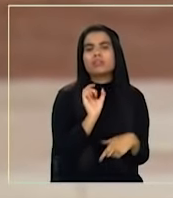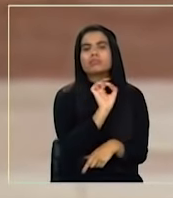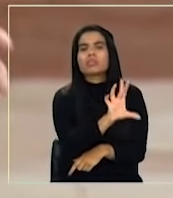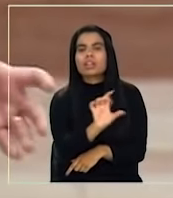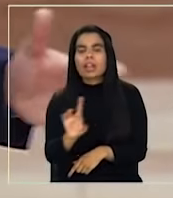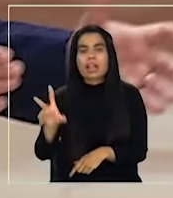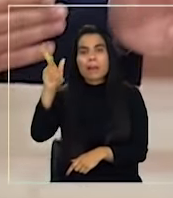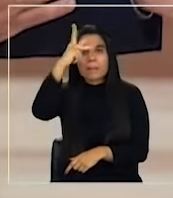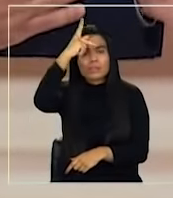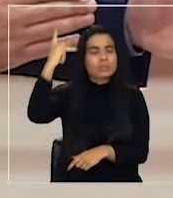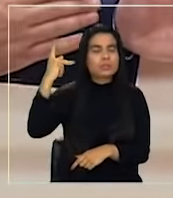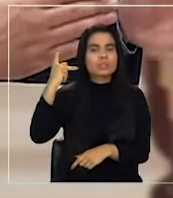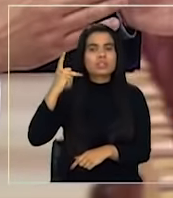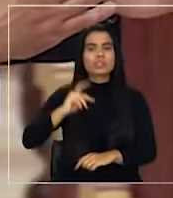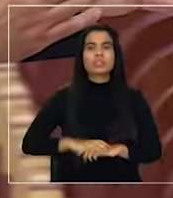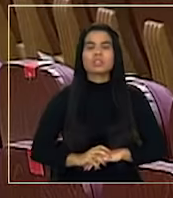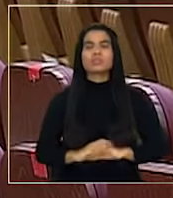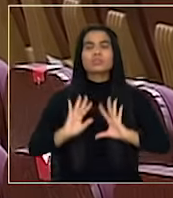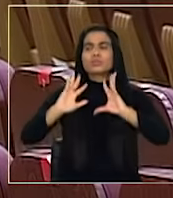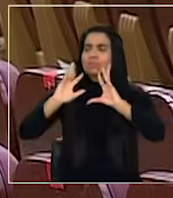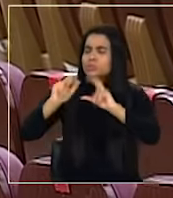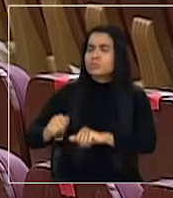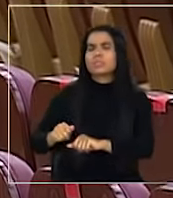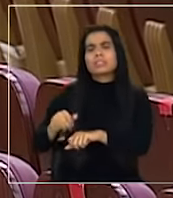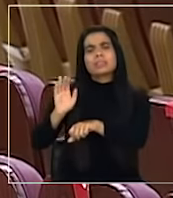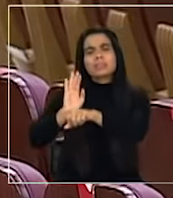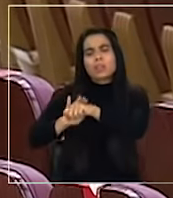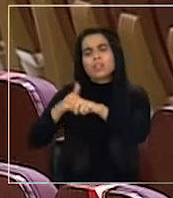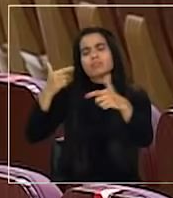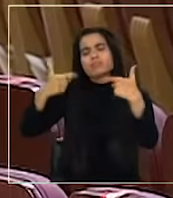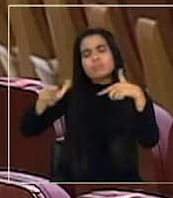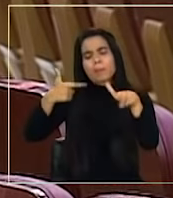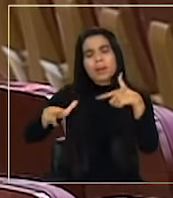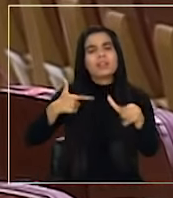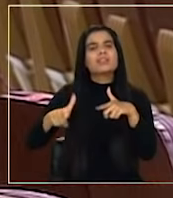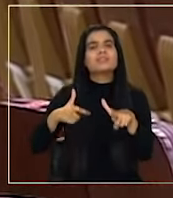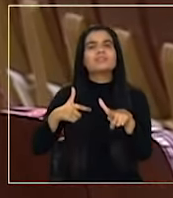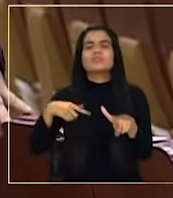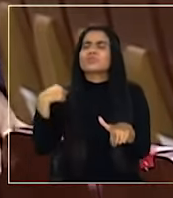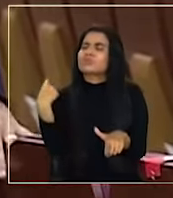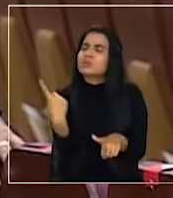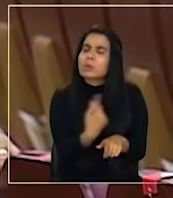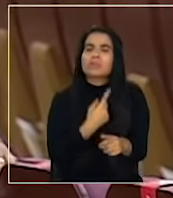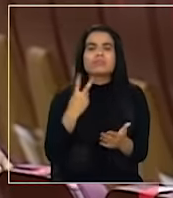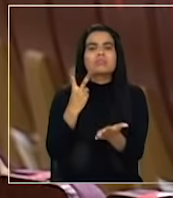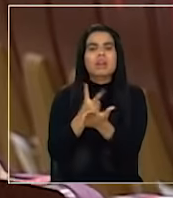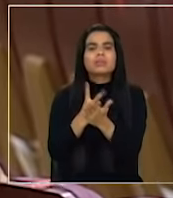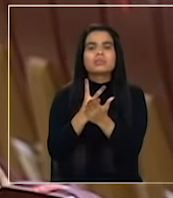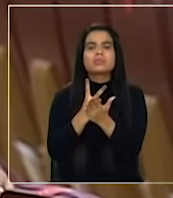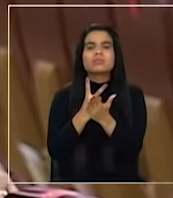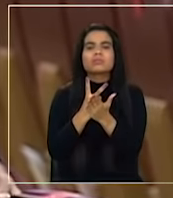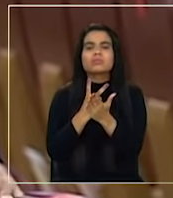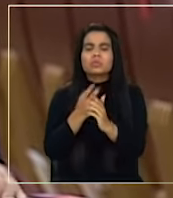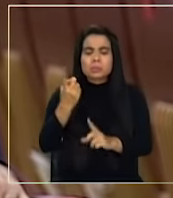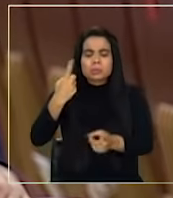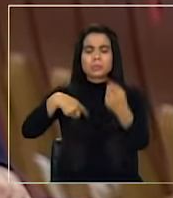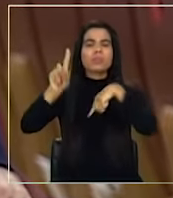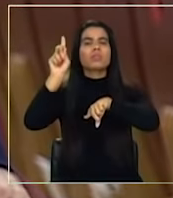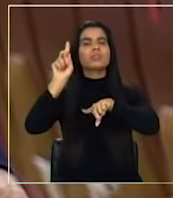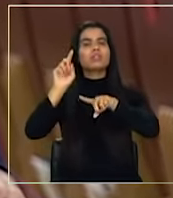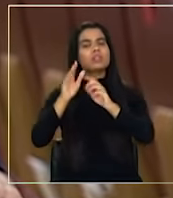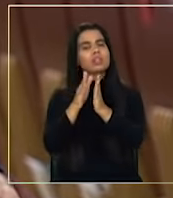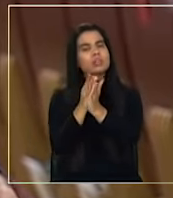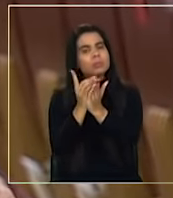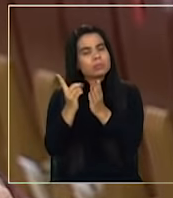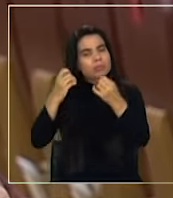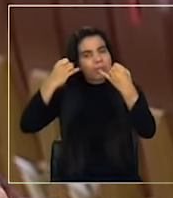Em tudo que colocarmos as mãos, seremos bem-sucedidos. É o que diz o texto sagrado, a